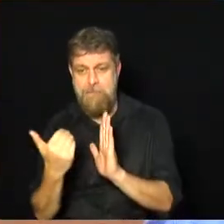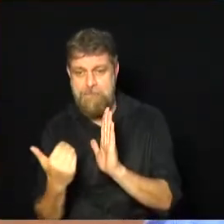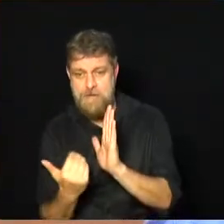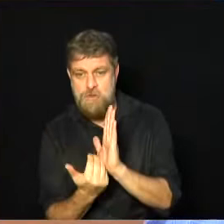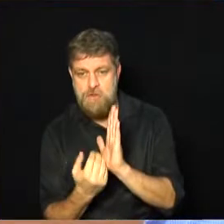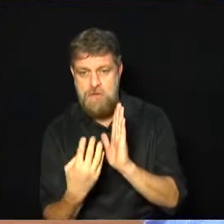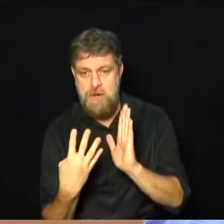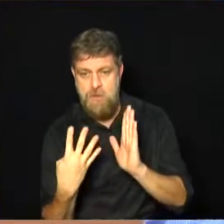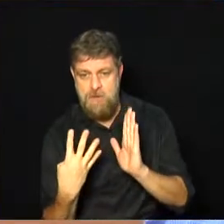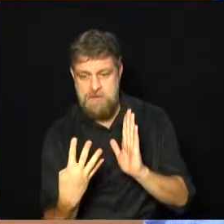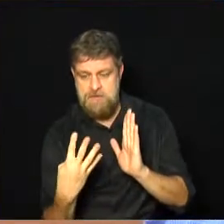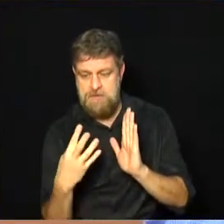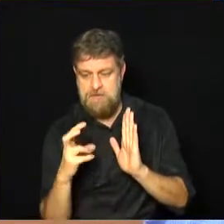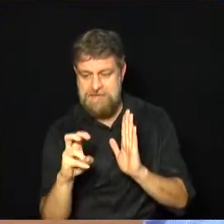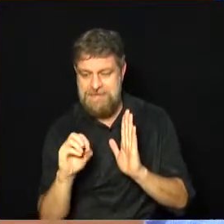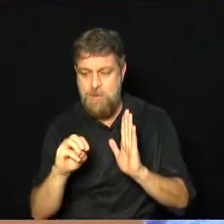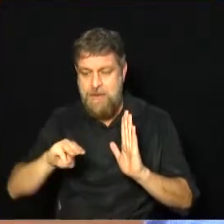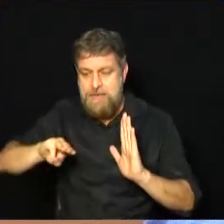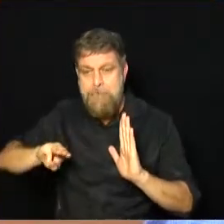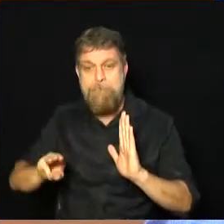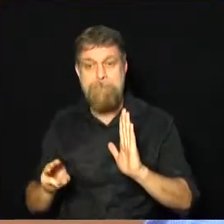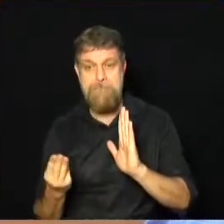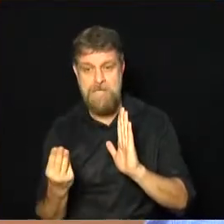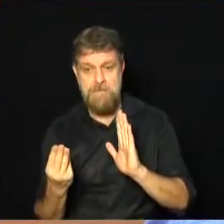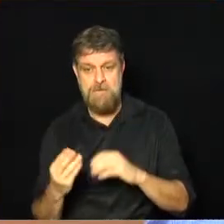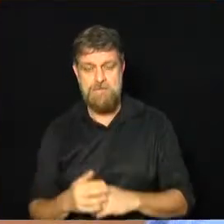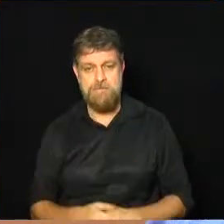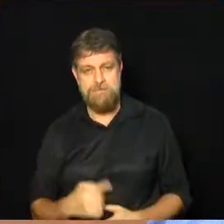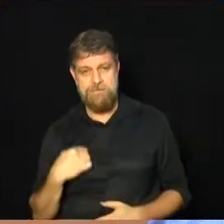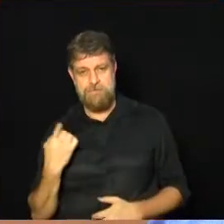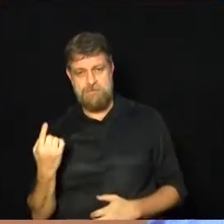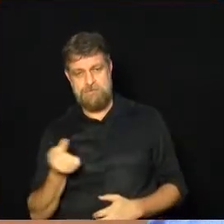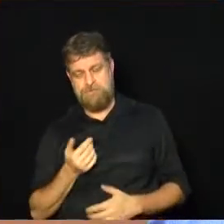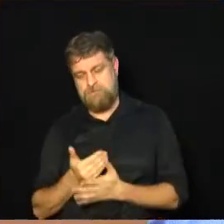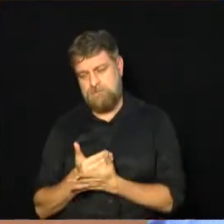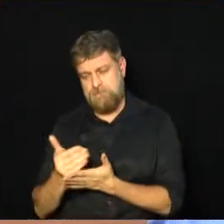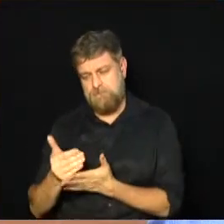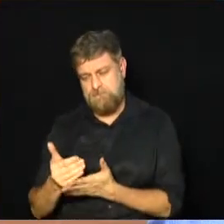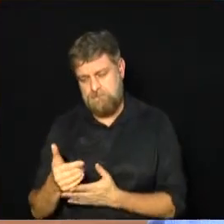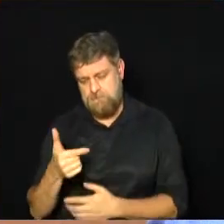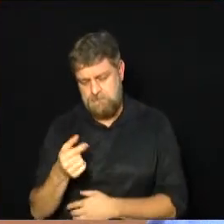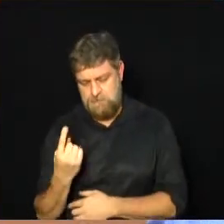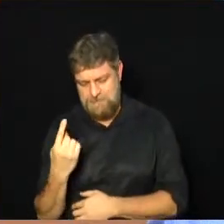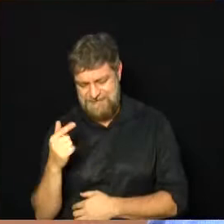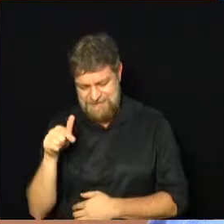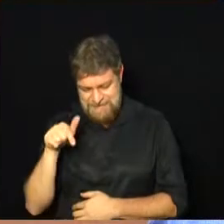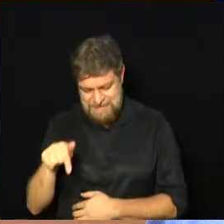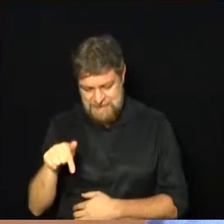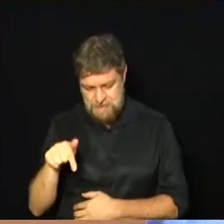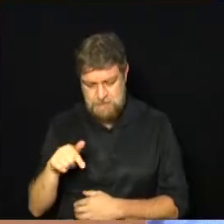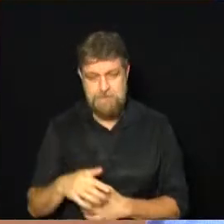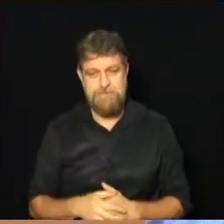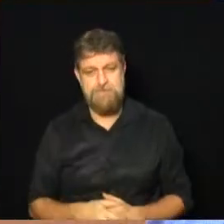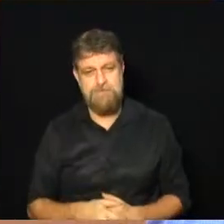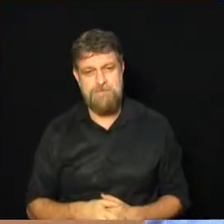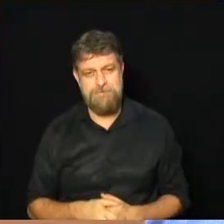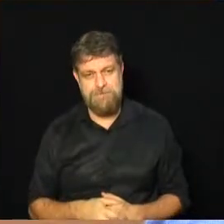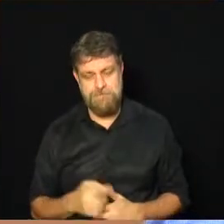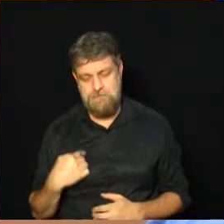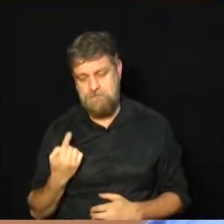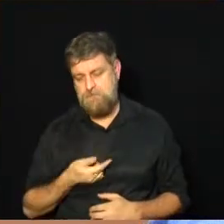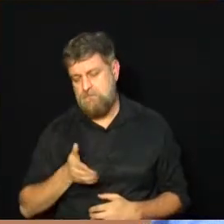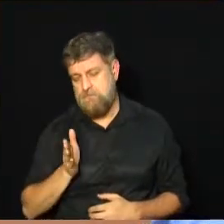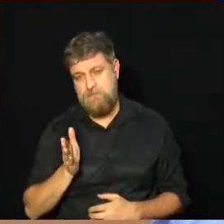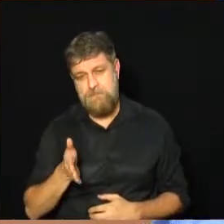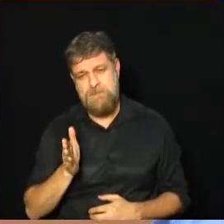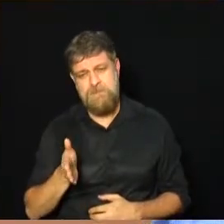milhões. E aí começamos, isso já era 2017, né? Então nós já estávamos